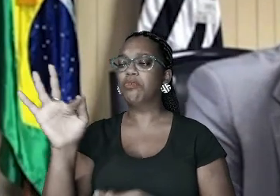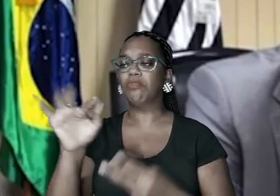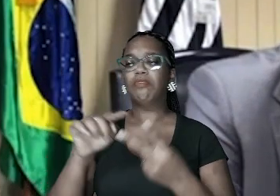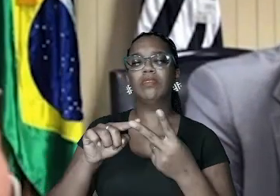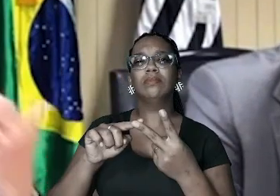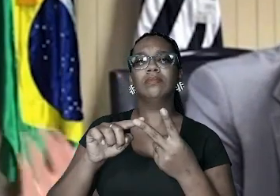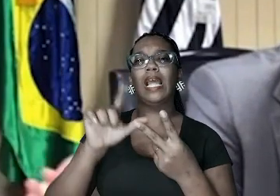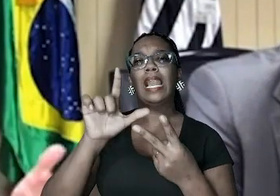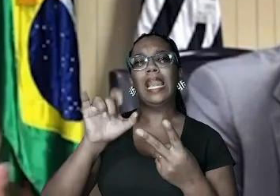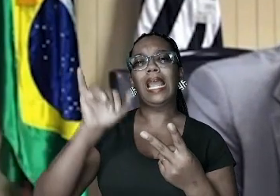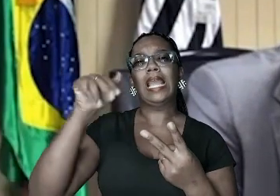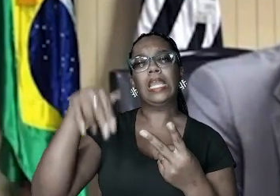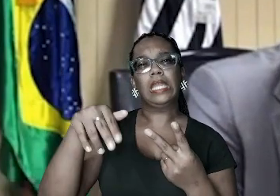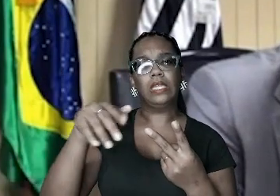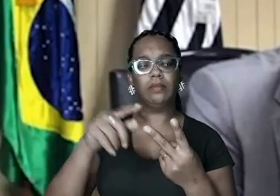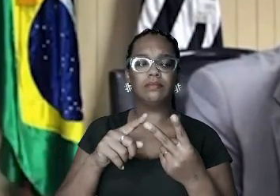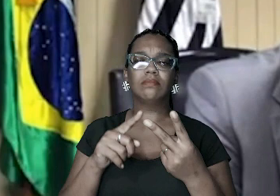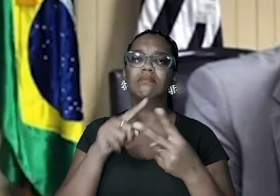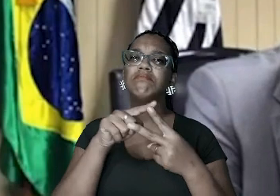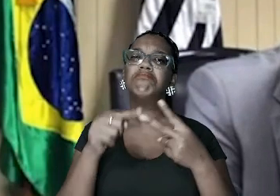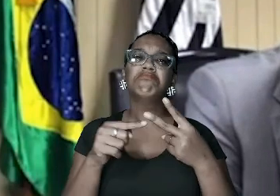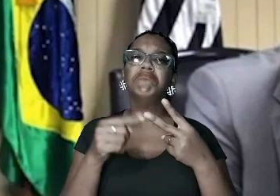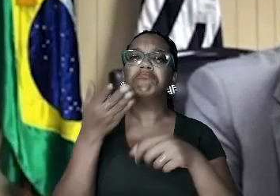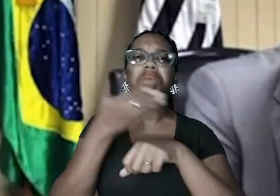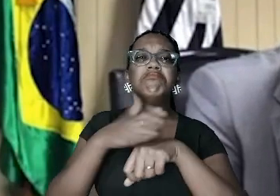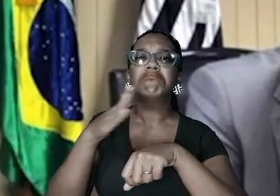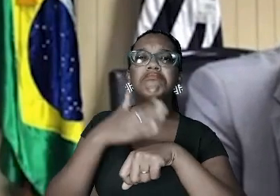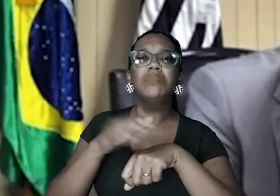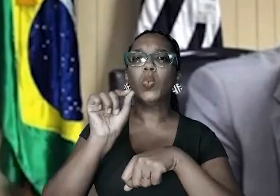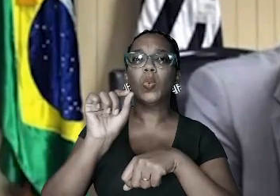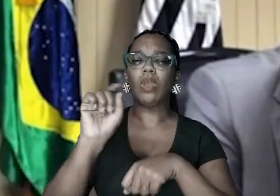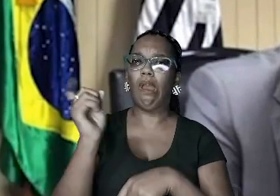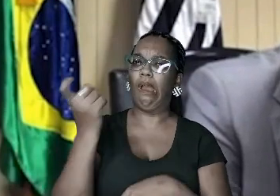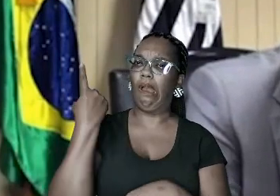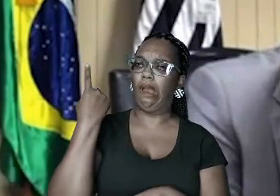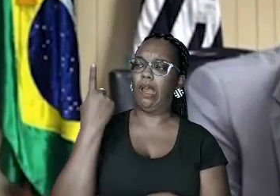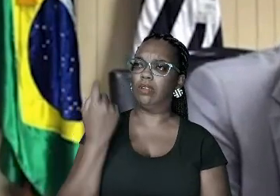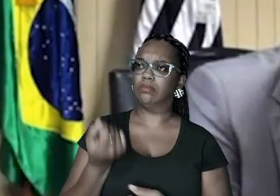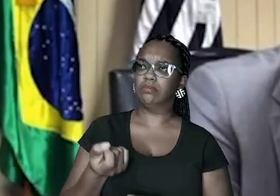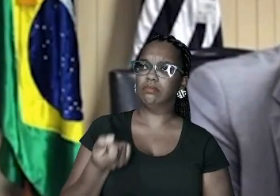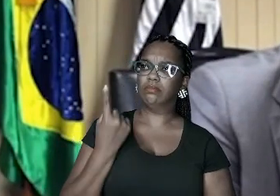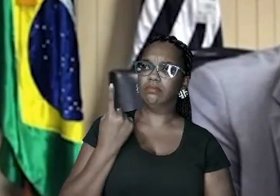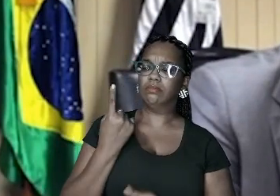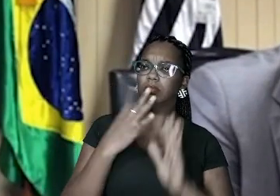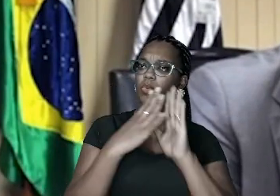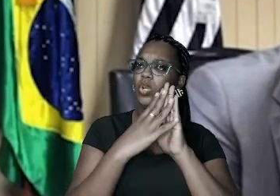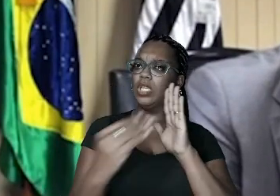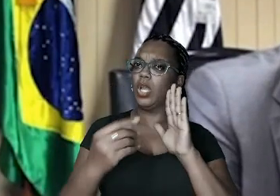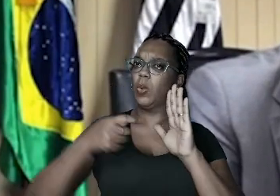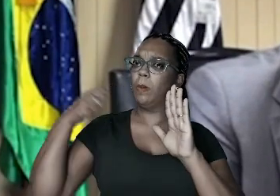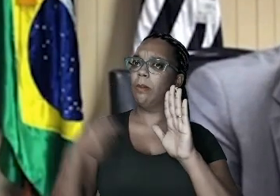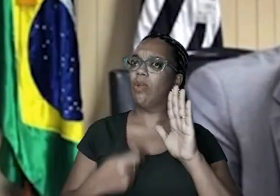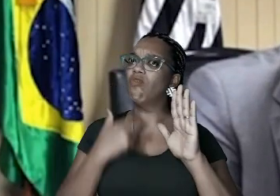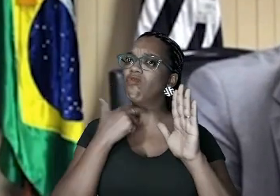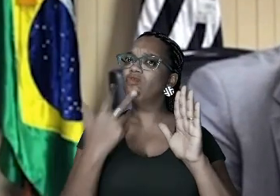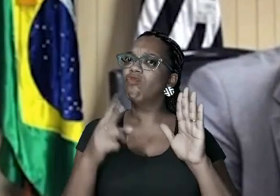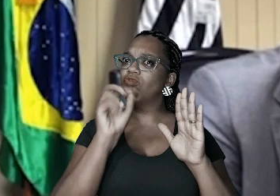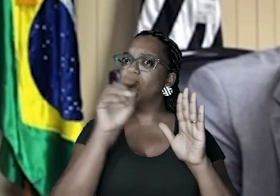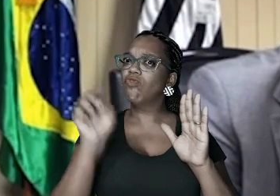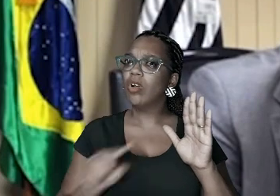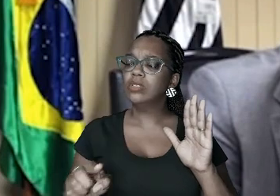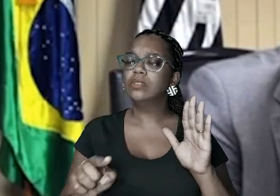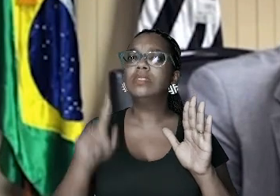Advento das práticas de spinning essas práticas que eram